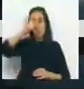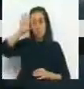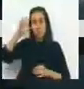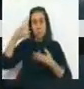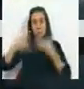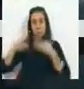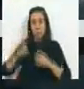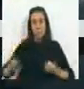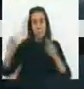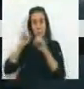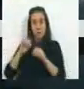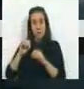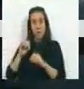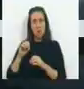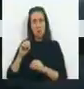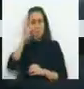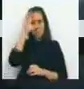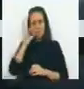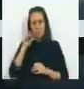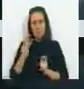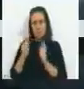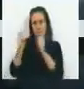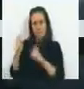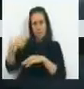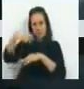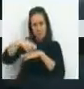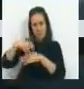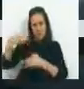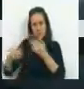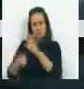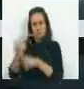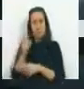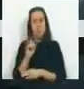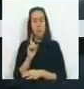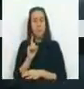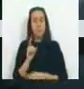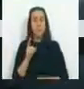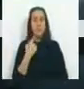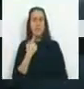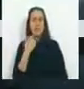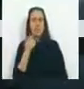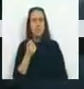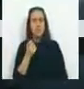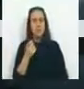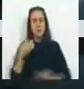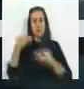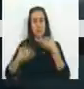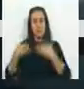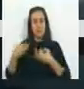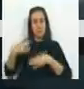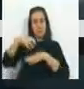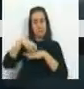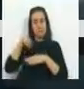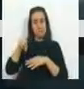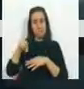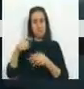tribunal, o Governo vai instalar um tribunal ou não? E já agora, estes tribunais são aqueles